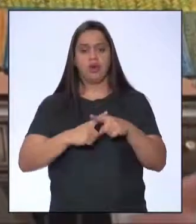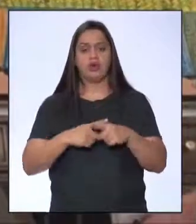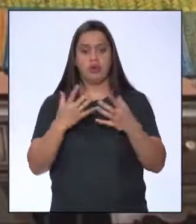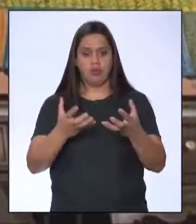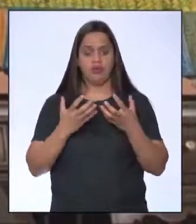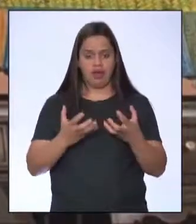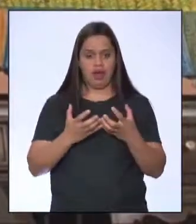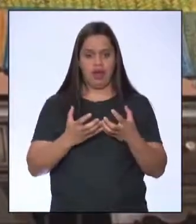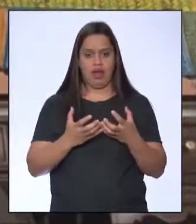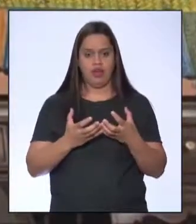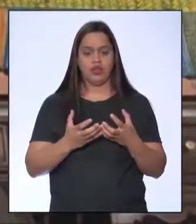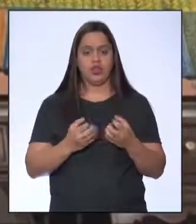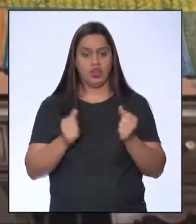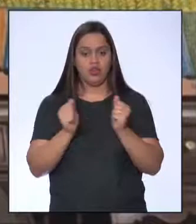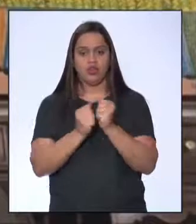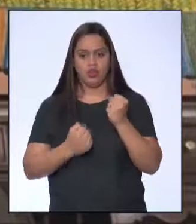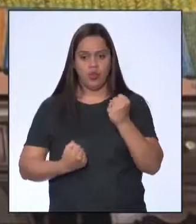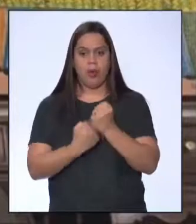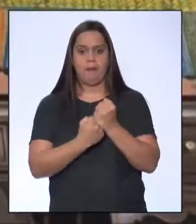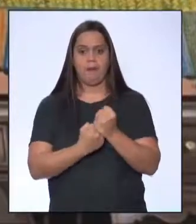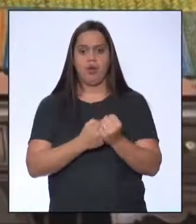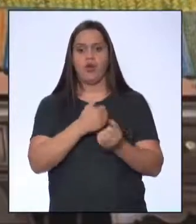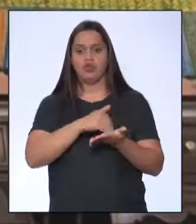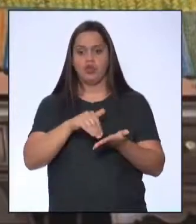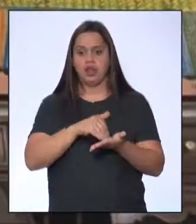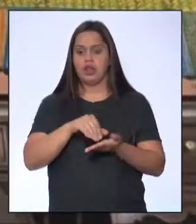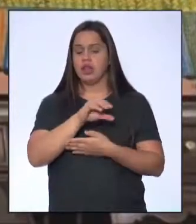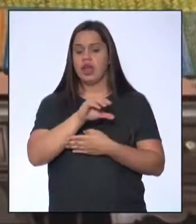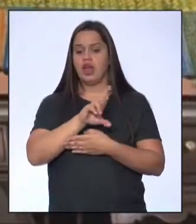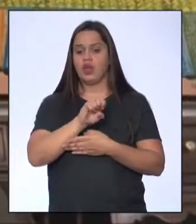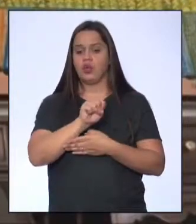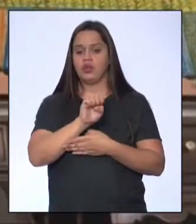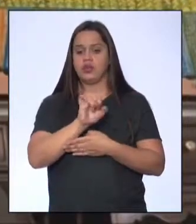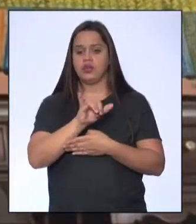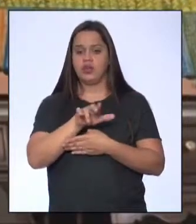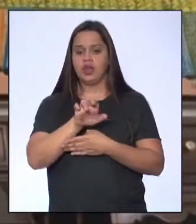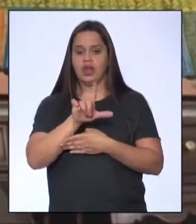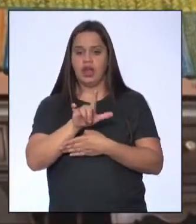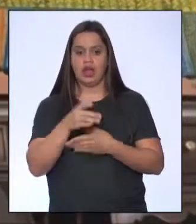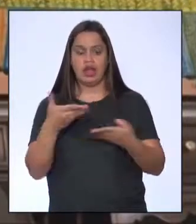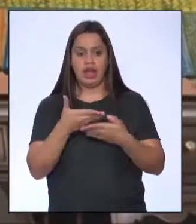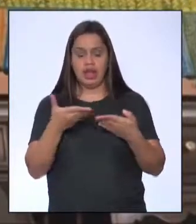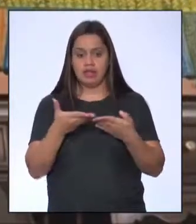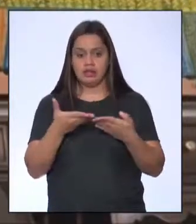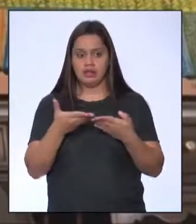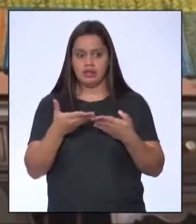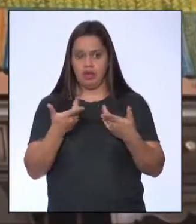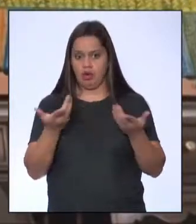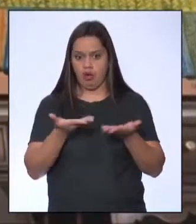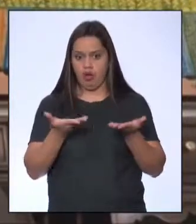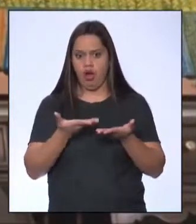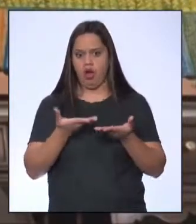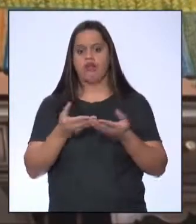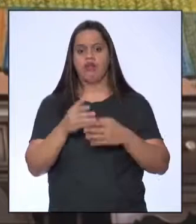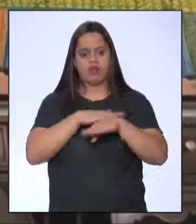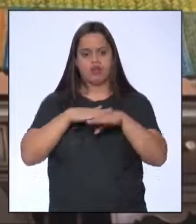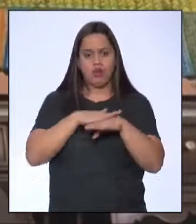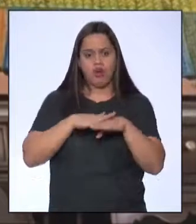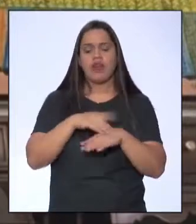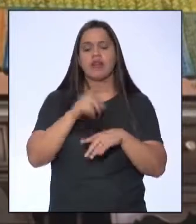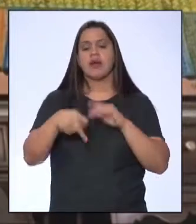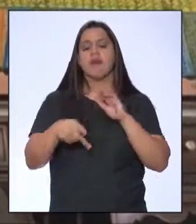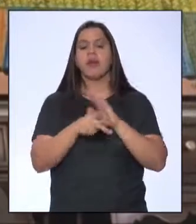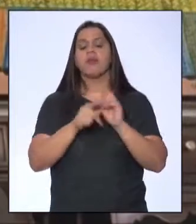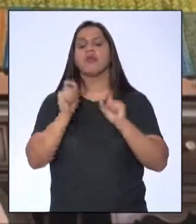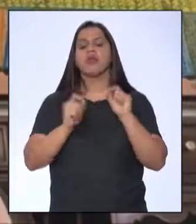com o apoio do Rocieli para isso, né, que esse espaço seja uma oportunidade de troca, de sugestão, de